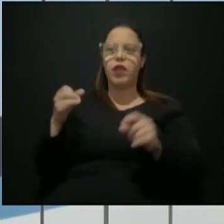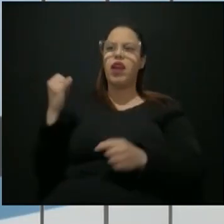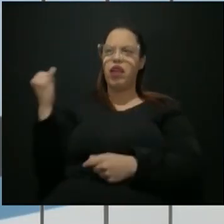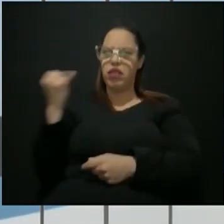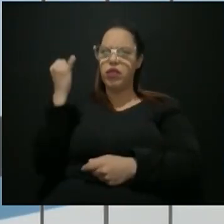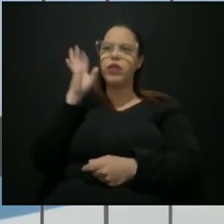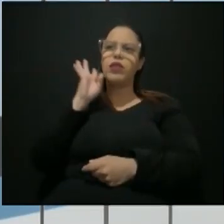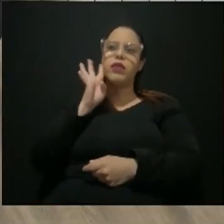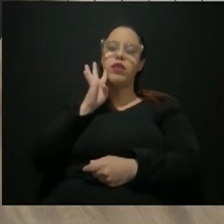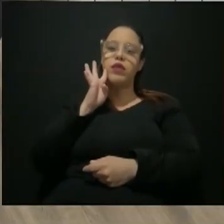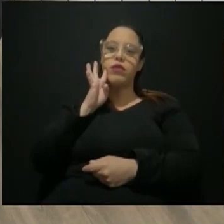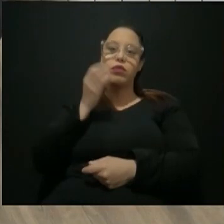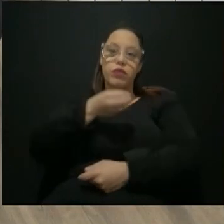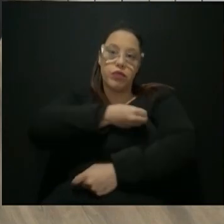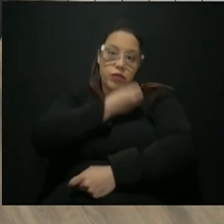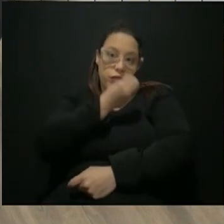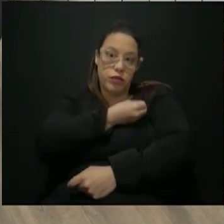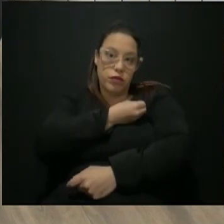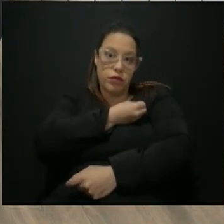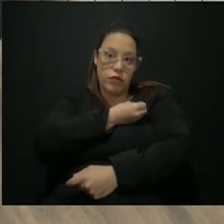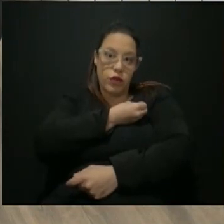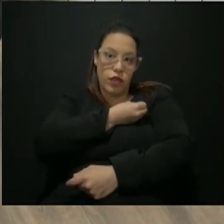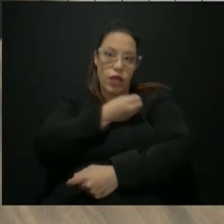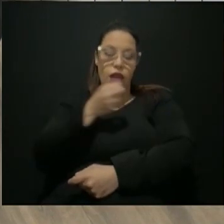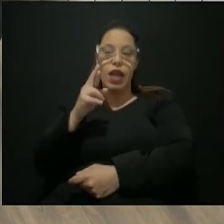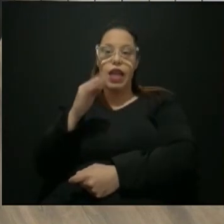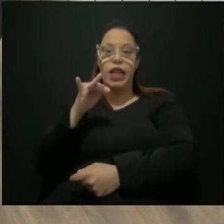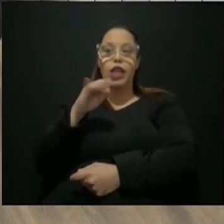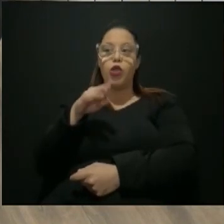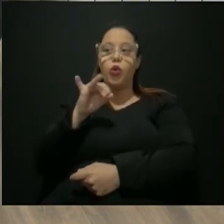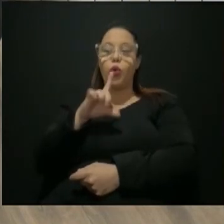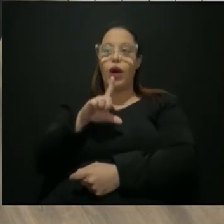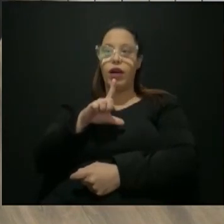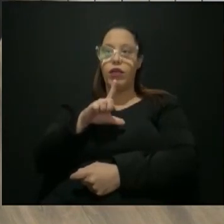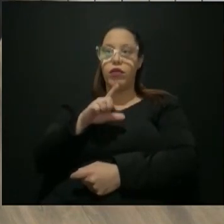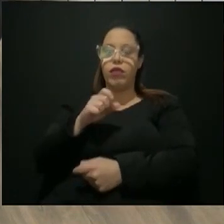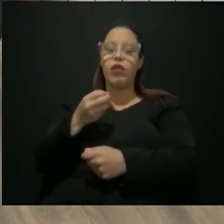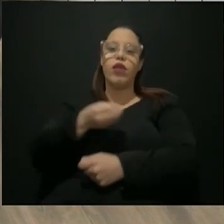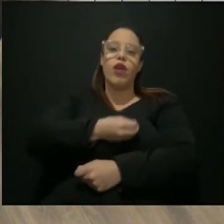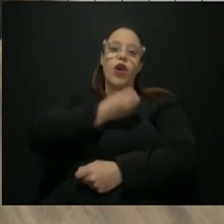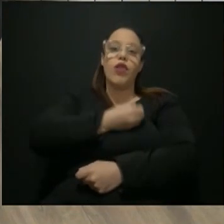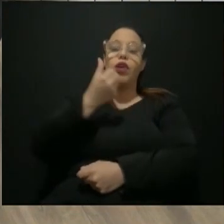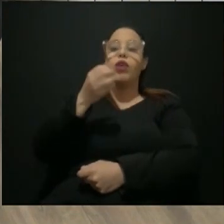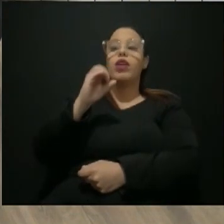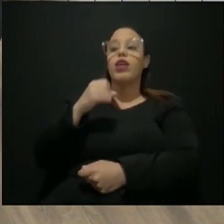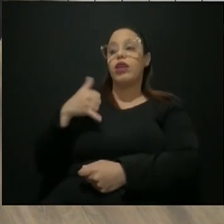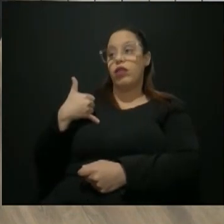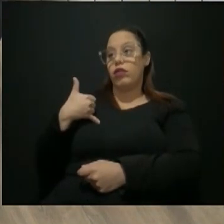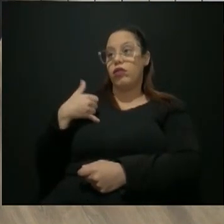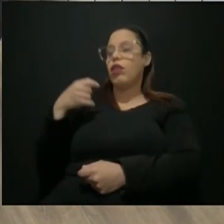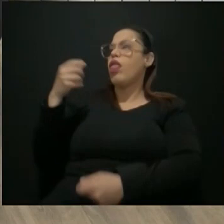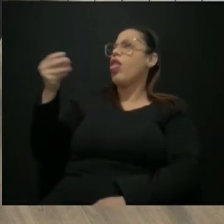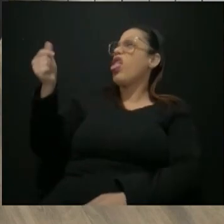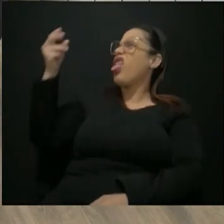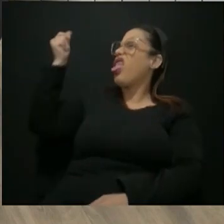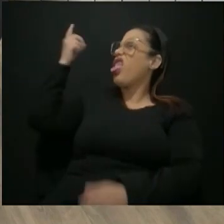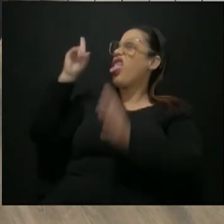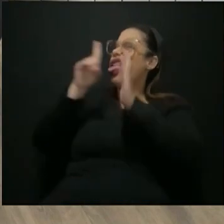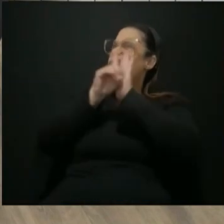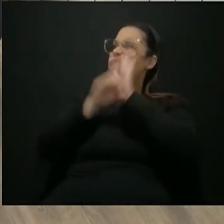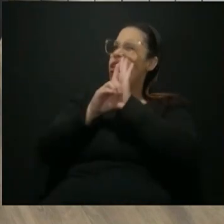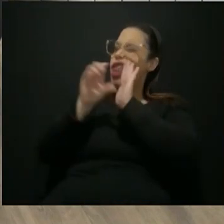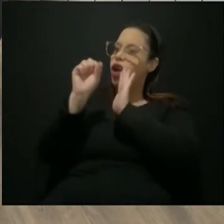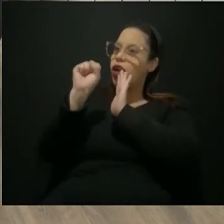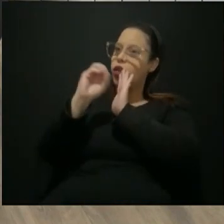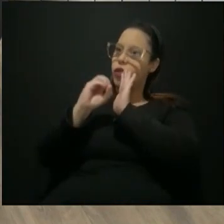vida residual, né? Quanto tempo se espera viver aos 60 anos. Então, se lá na década de 80, a pessoa com 60 anos